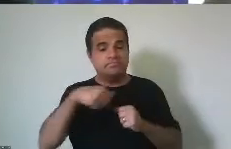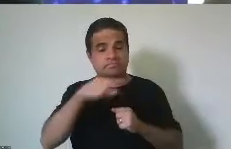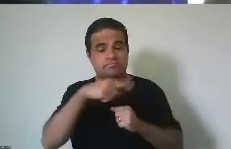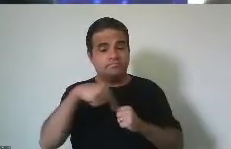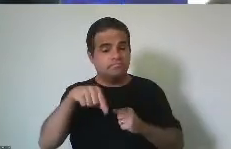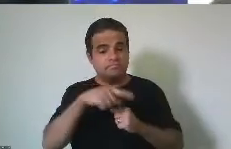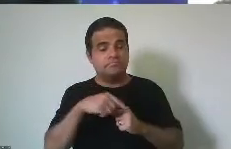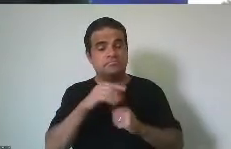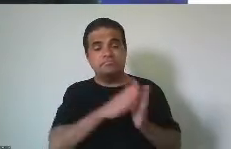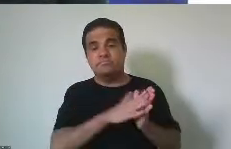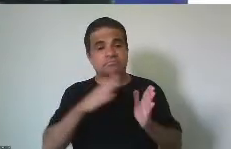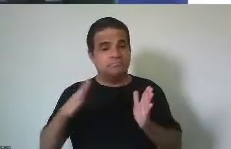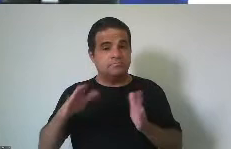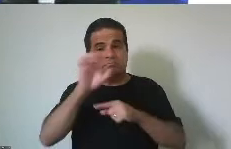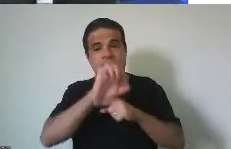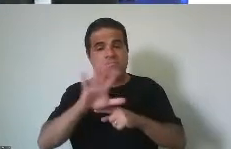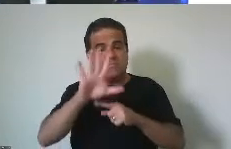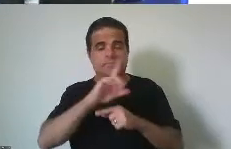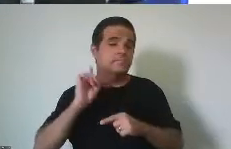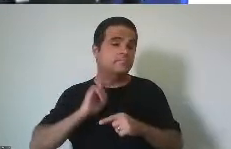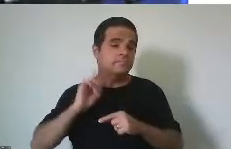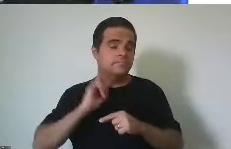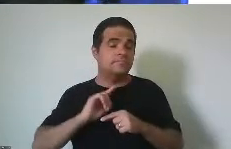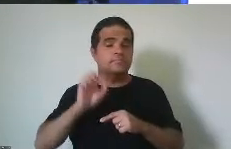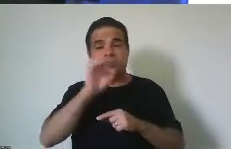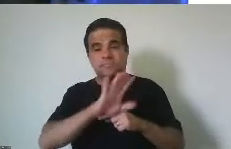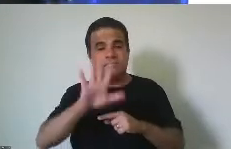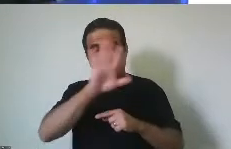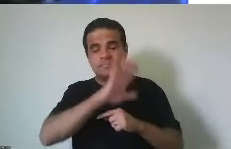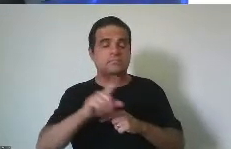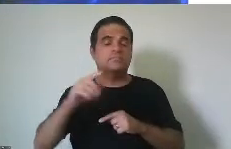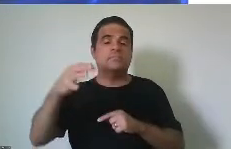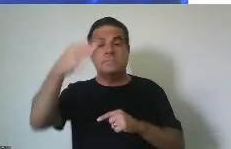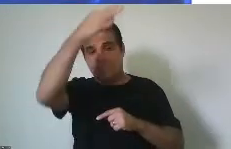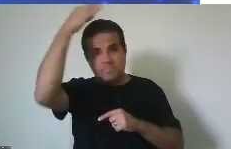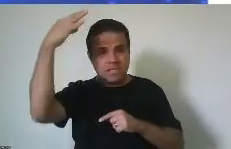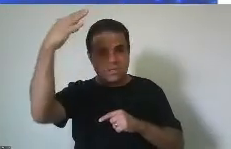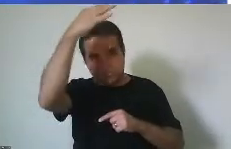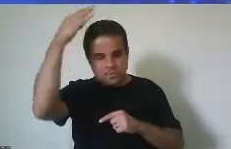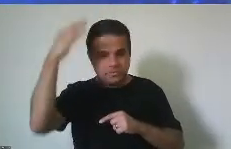no estado de Minas e parte no Estado de Espírito Santo